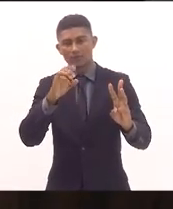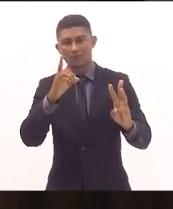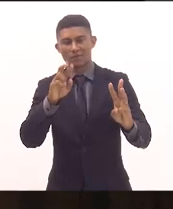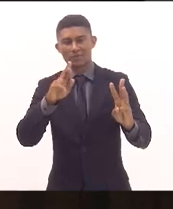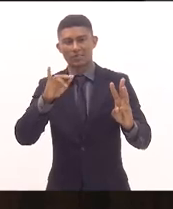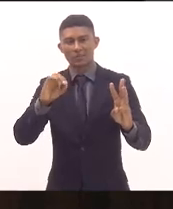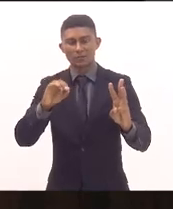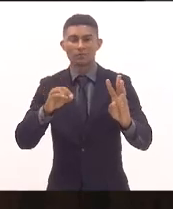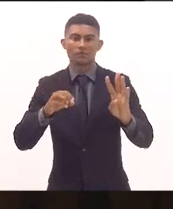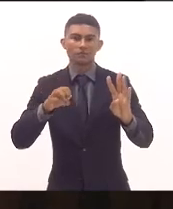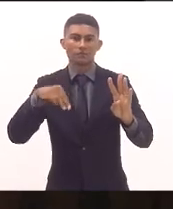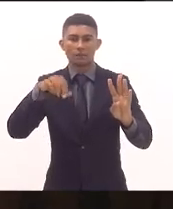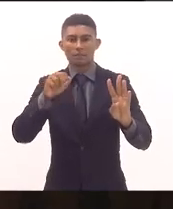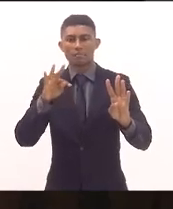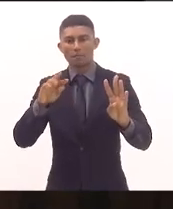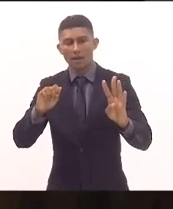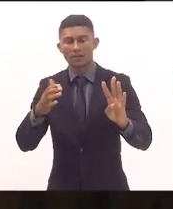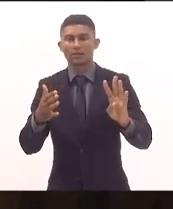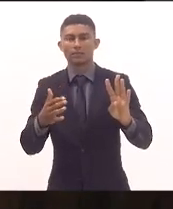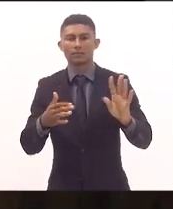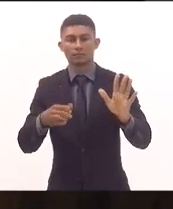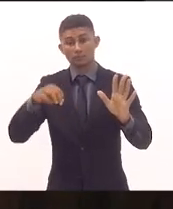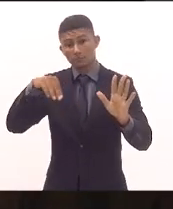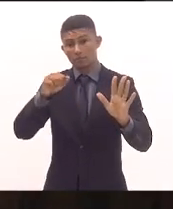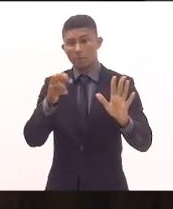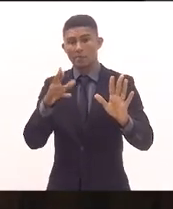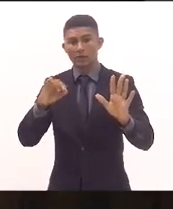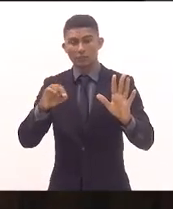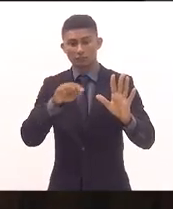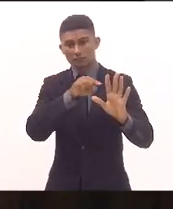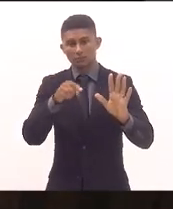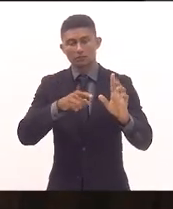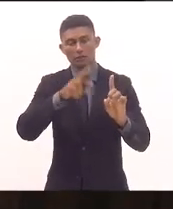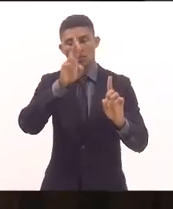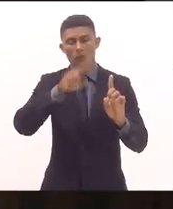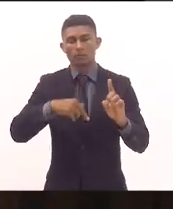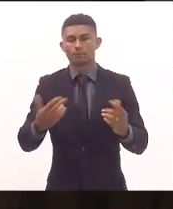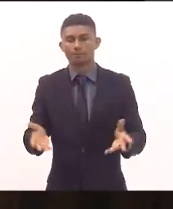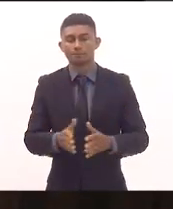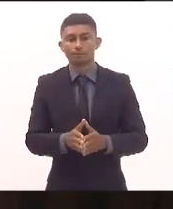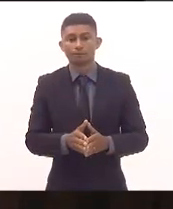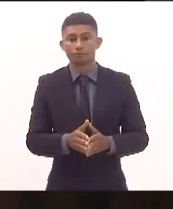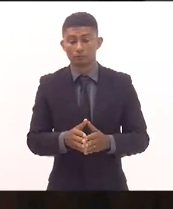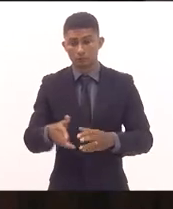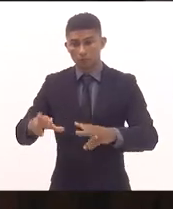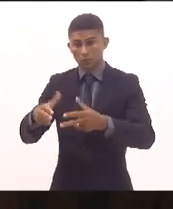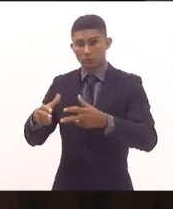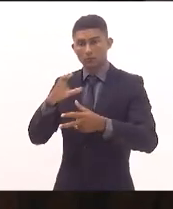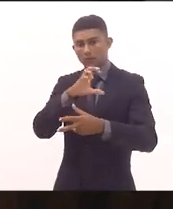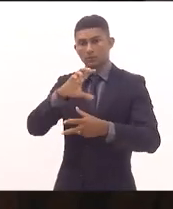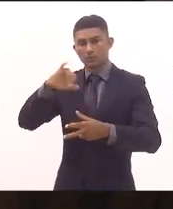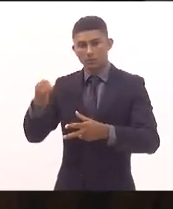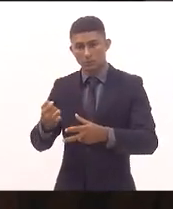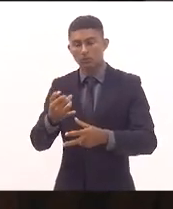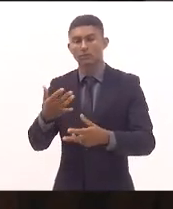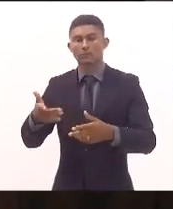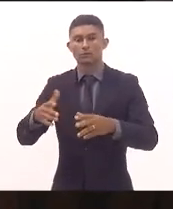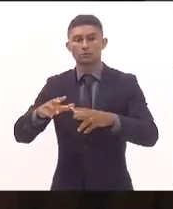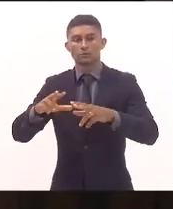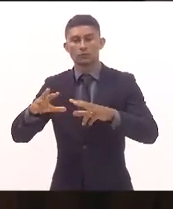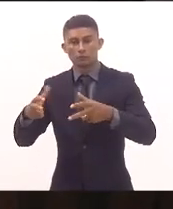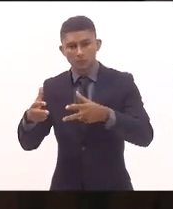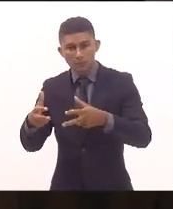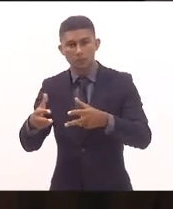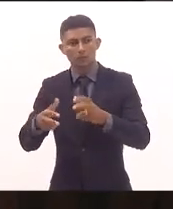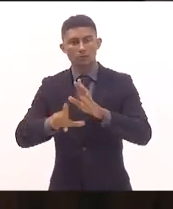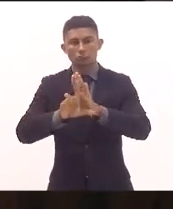Marta Rocha e Márcio Canella. Pendente de pareceres das comissões de Constituição e Justiça, Legislação Constitucional Complementar e